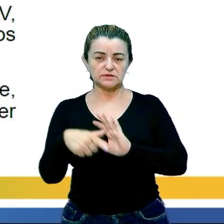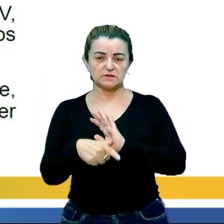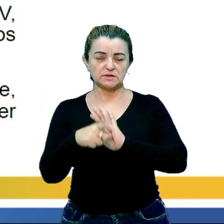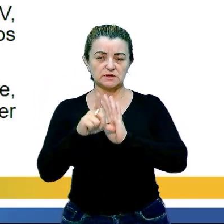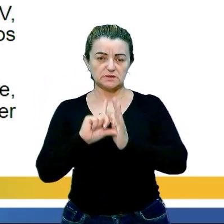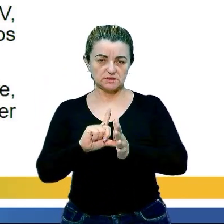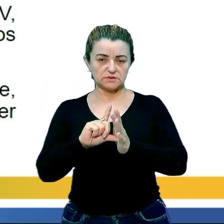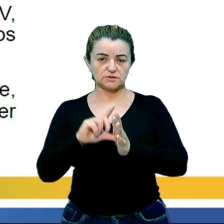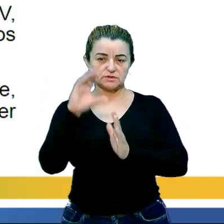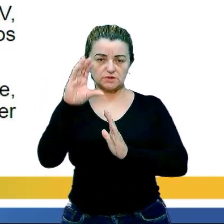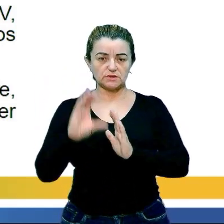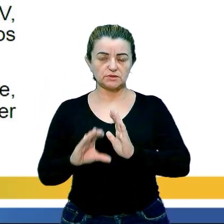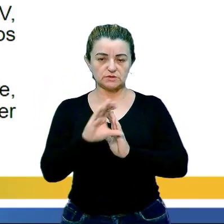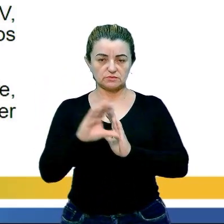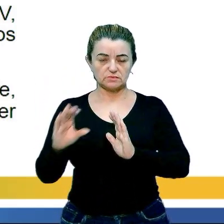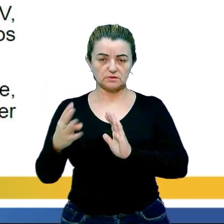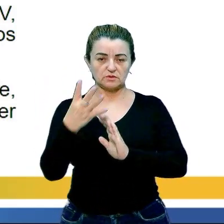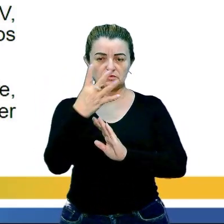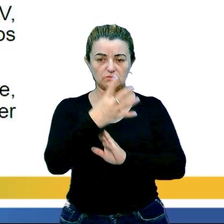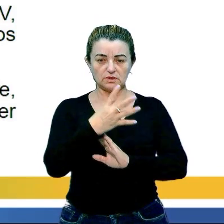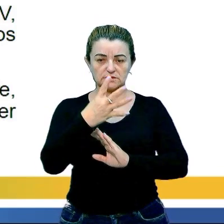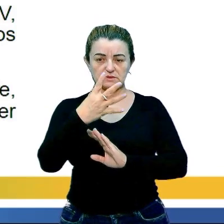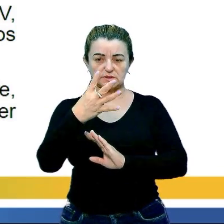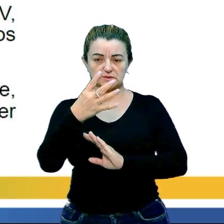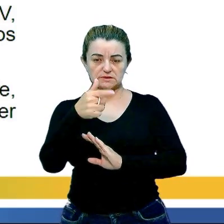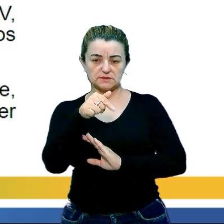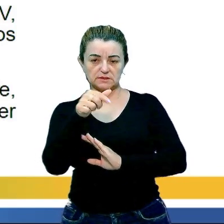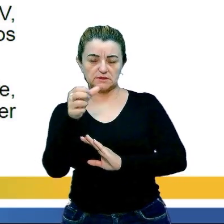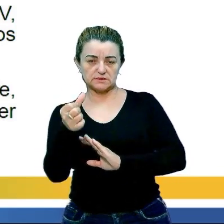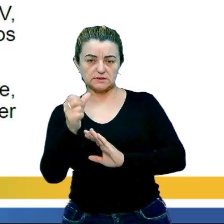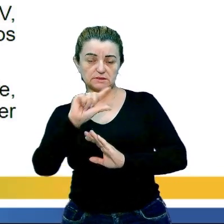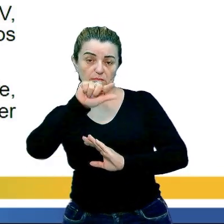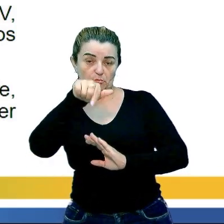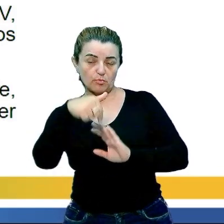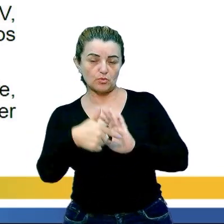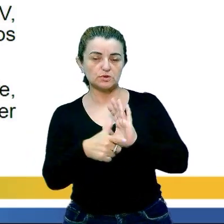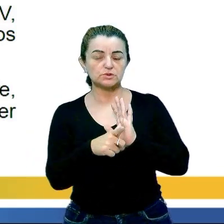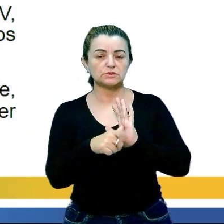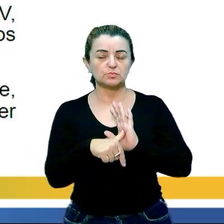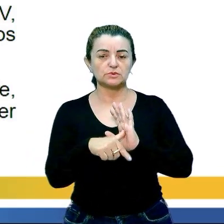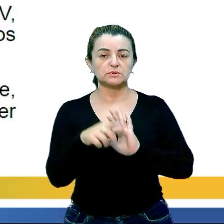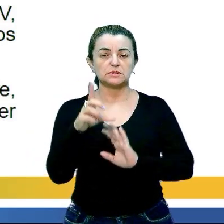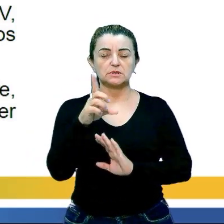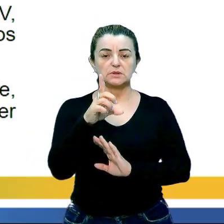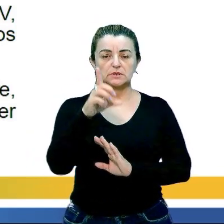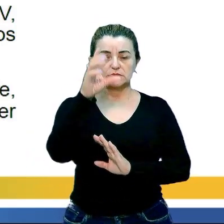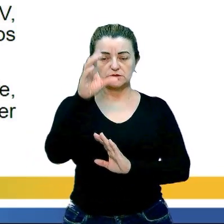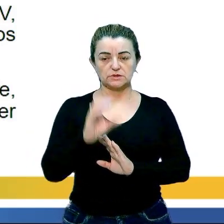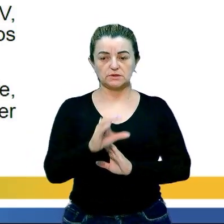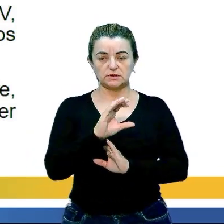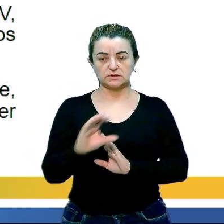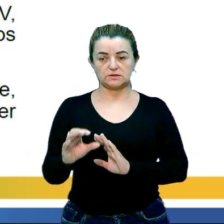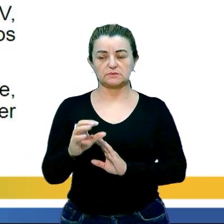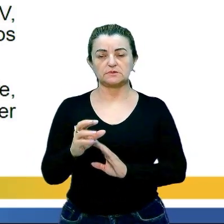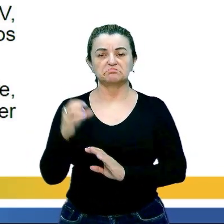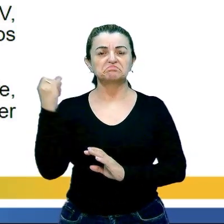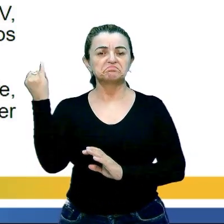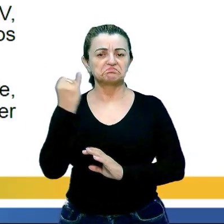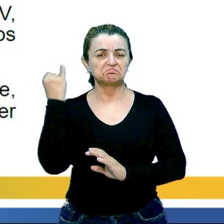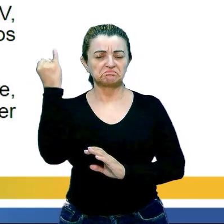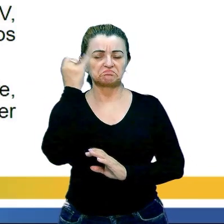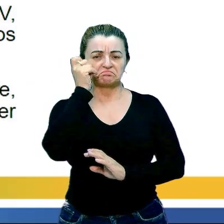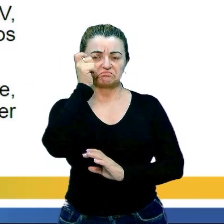476 depois de Cristo. A respeito dessa importante conquista para a civilização